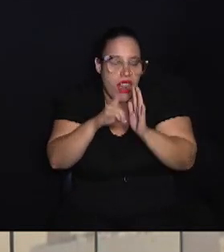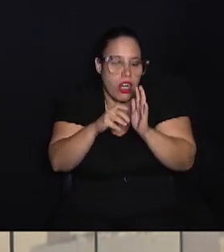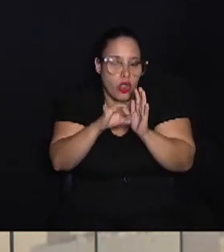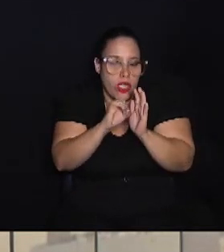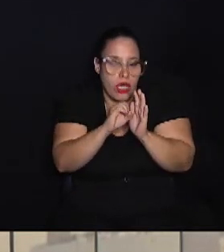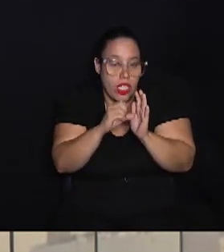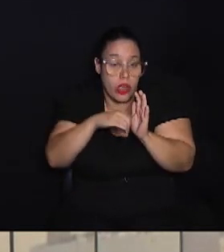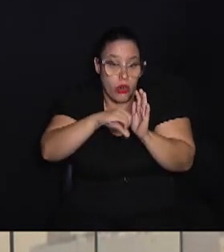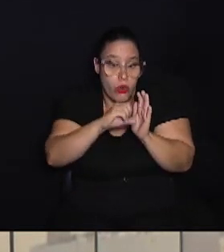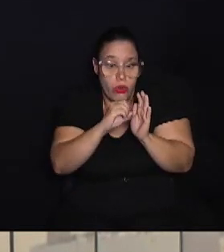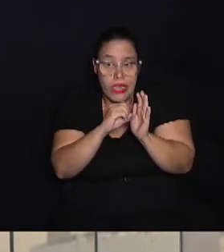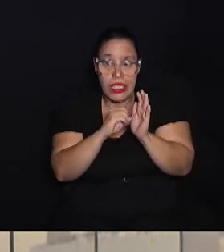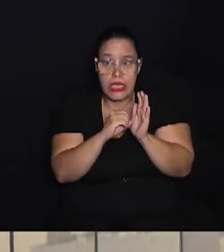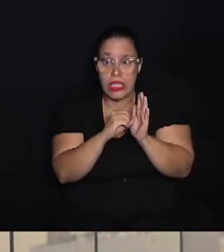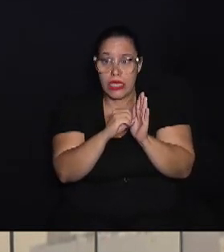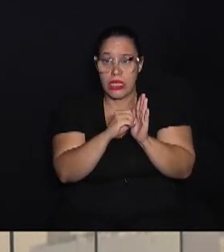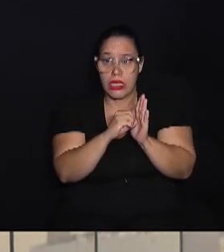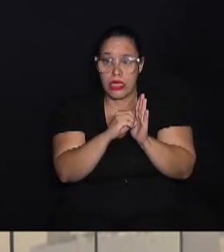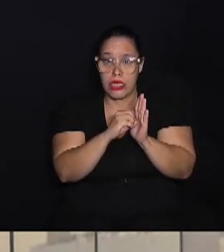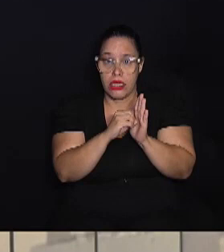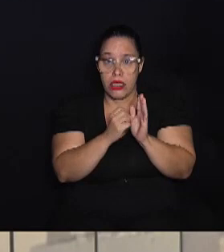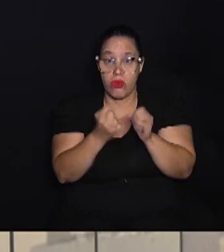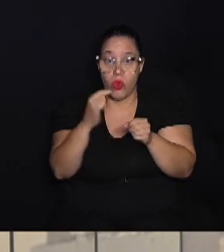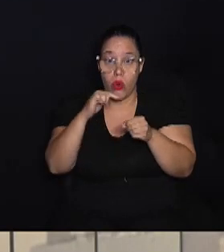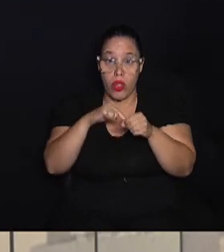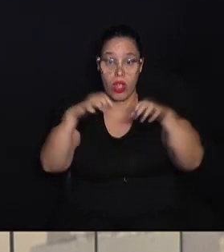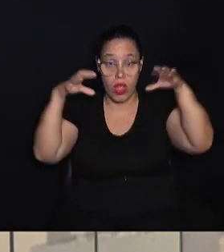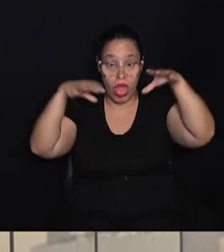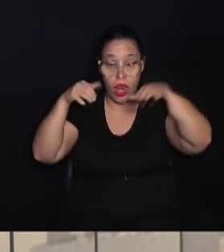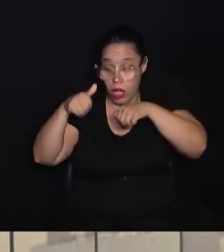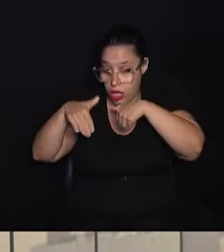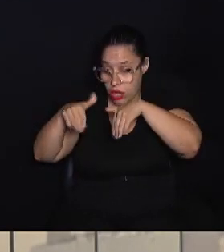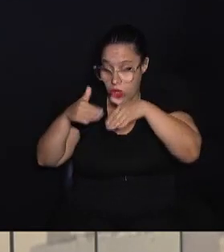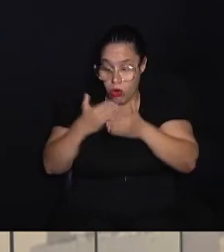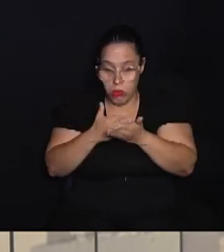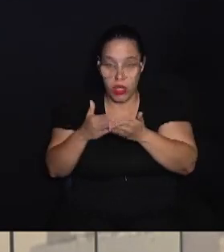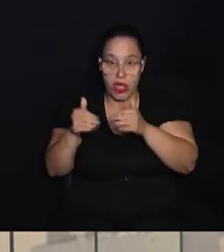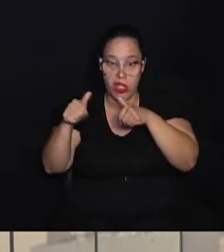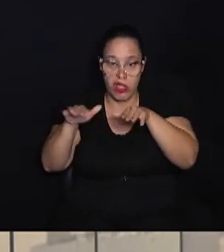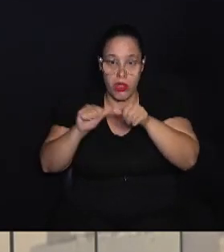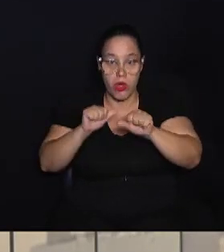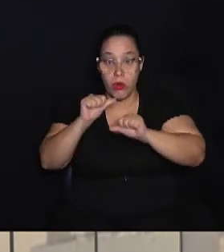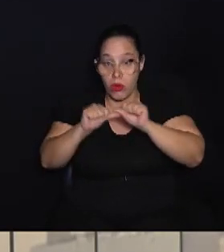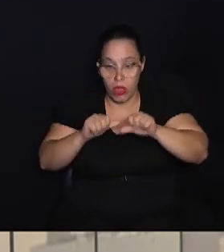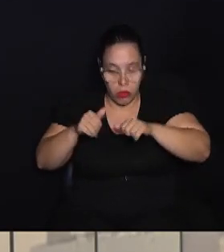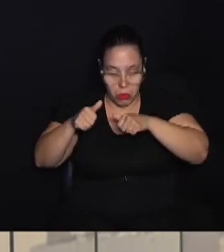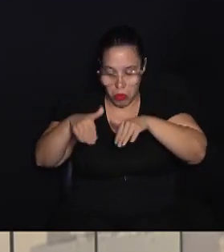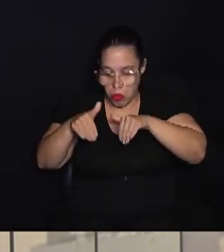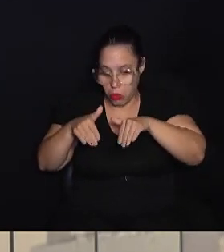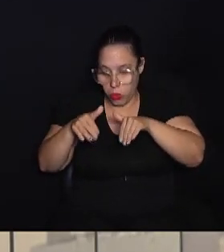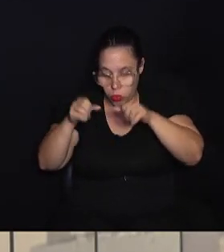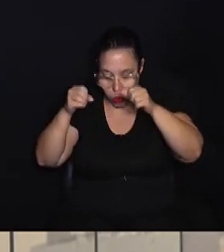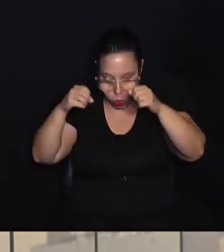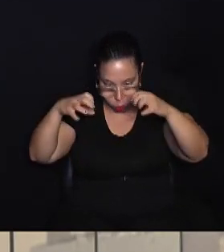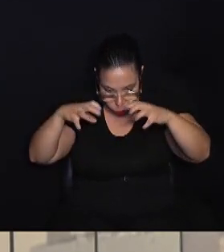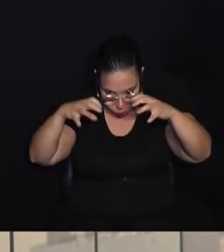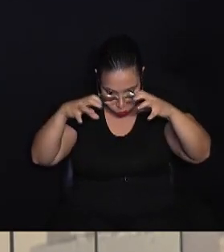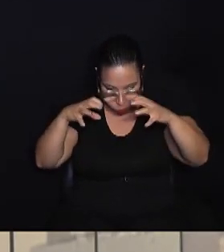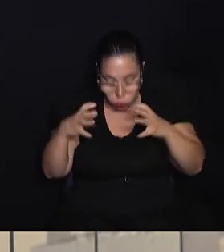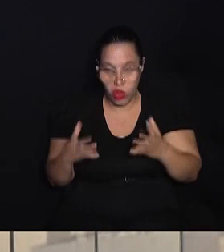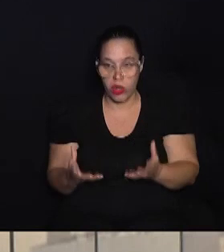90, a retomada das chuvas era em setembro, comecinho de setembro, virava um mês, já começava a chover, a gente já está